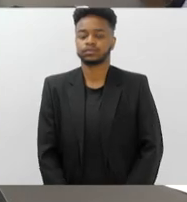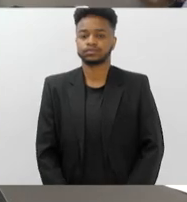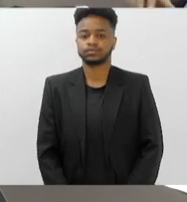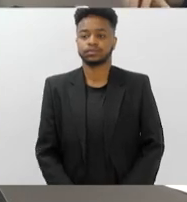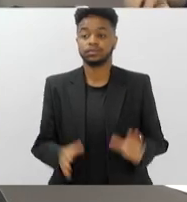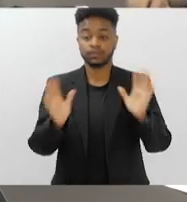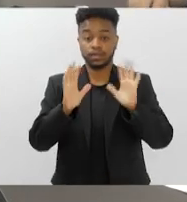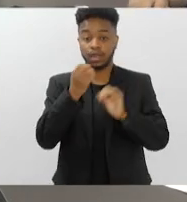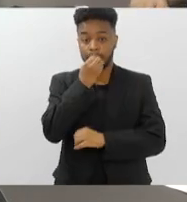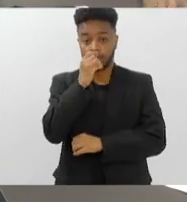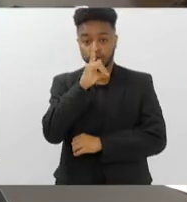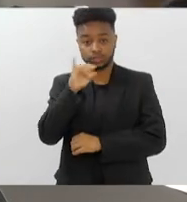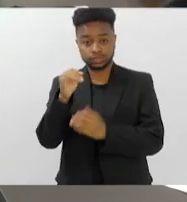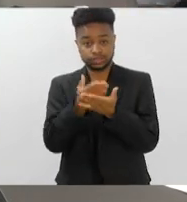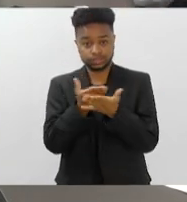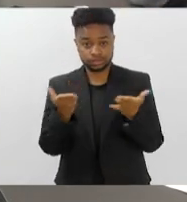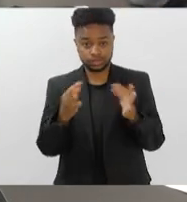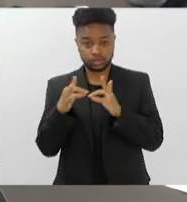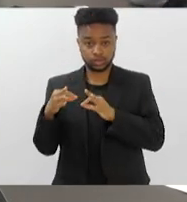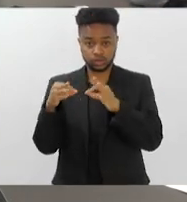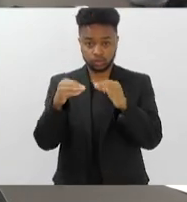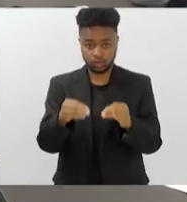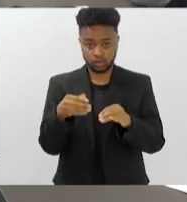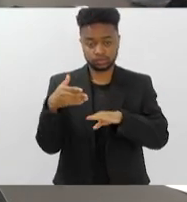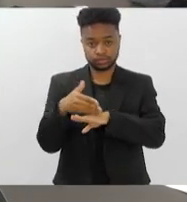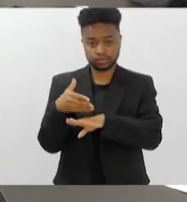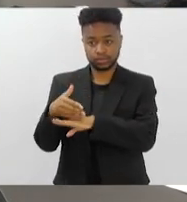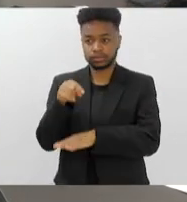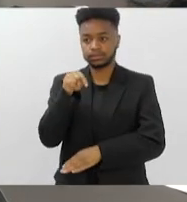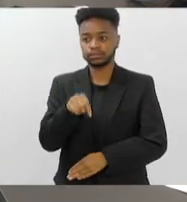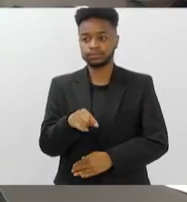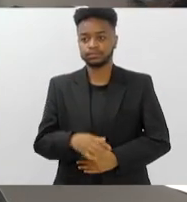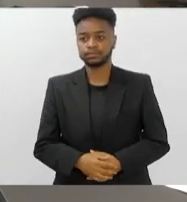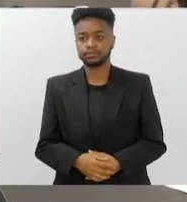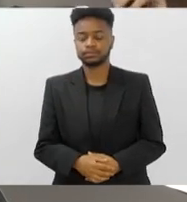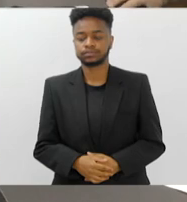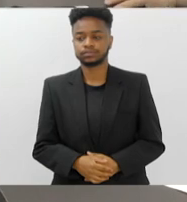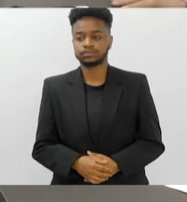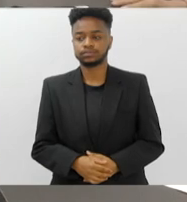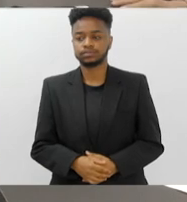Bom dia a todos e a todas.